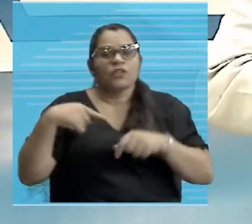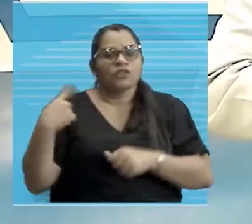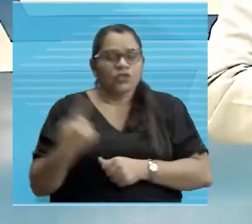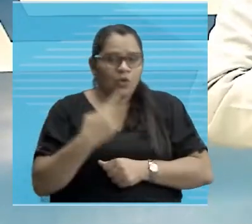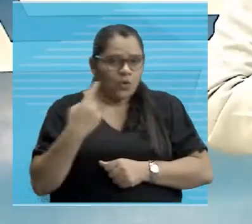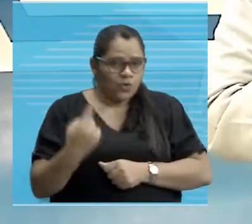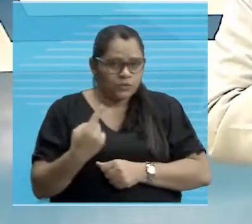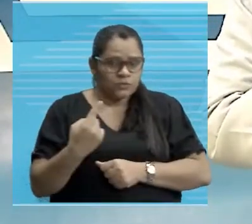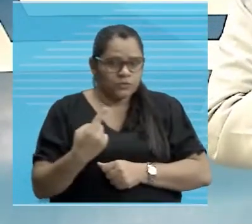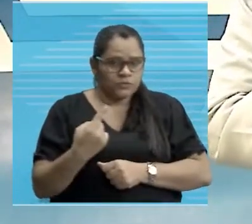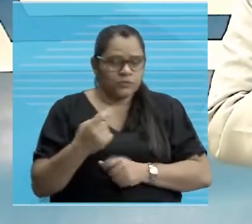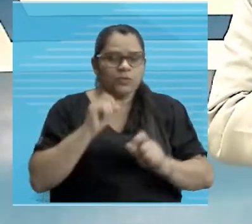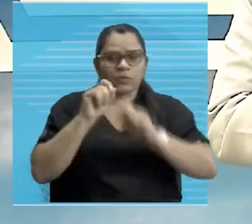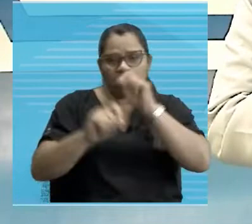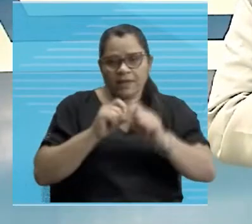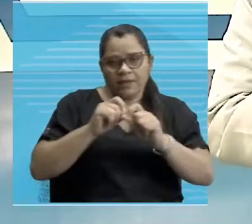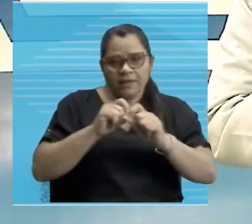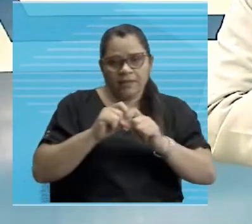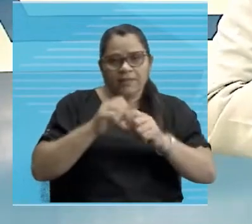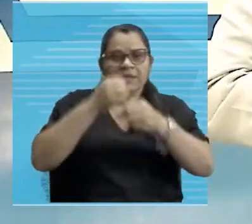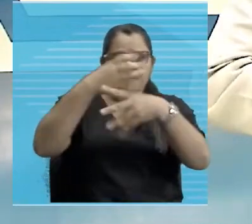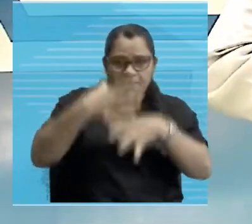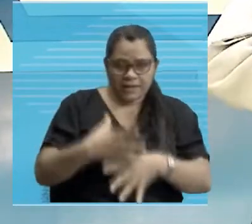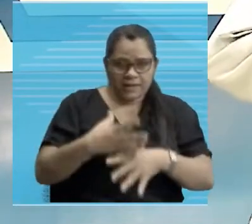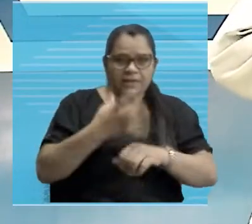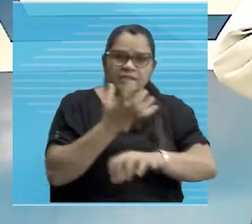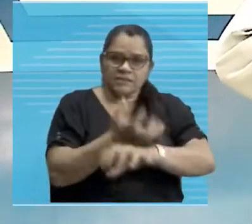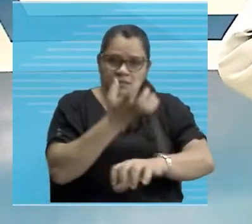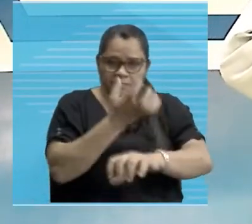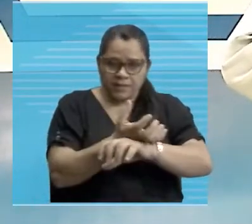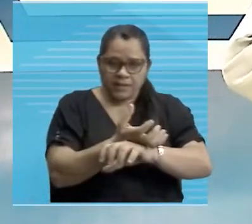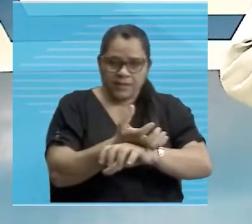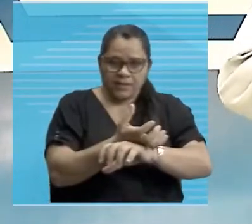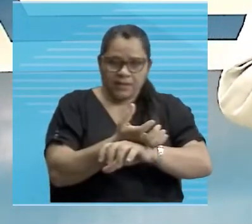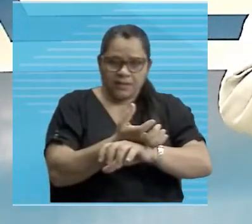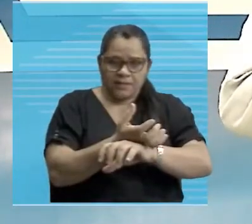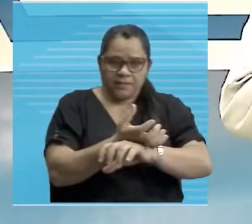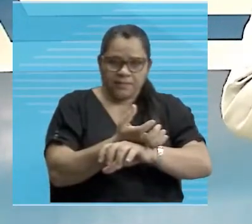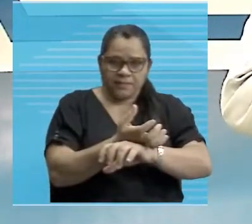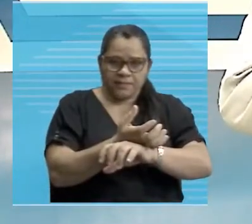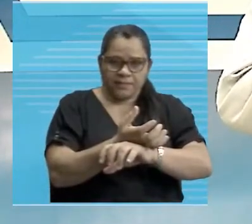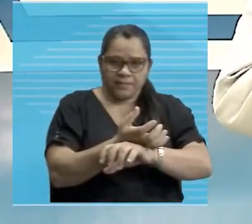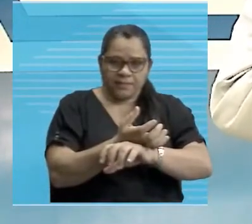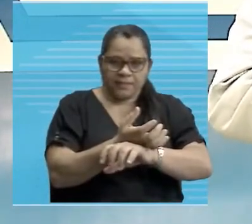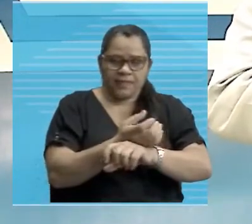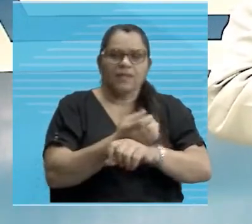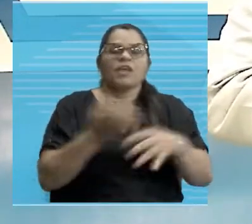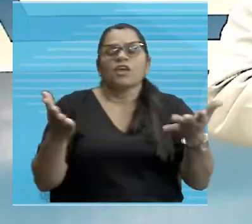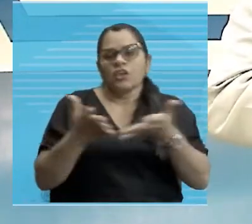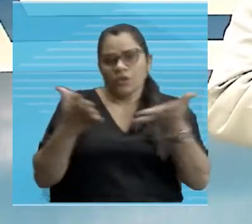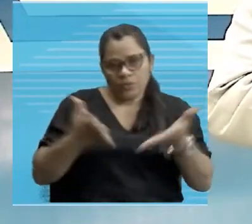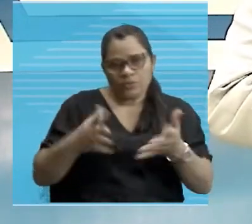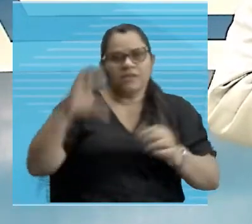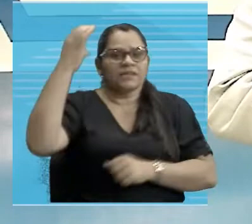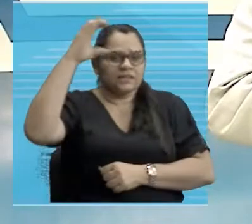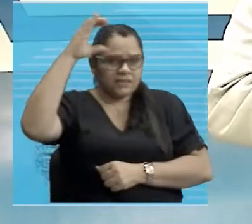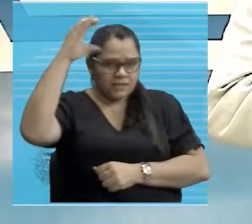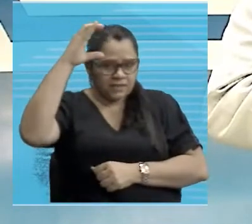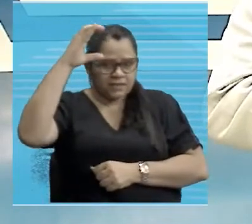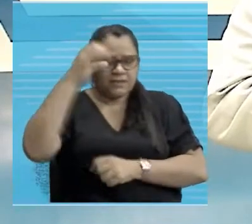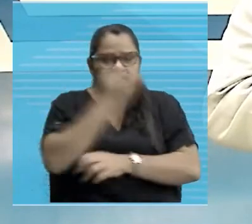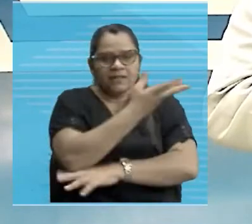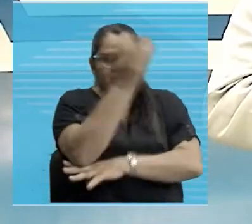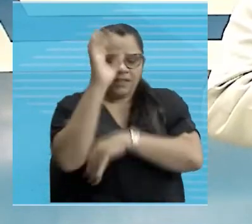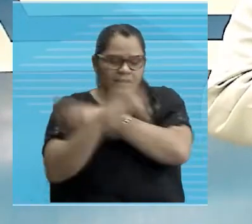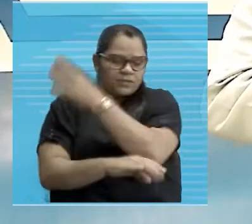nós, na quarta-feira, falamos da biologia, na sexta-feira, falamos da ciências da natureza. Tranquilo,